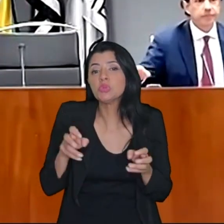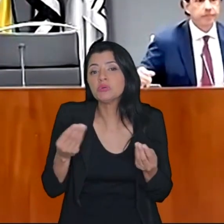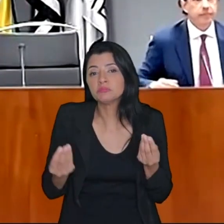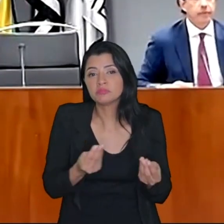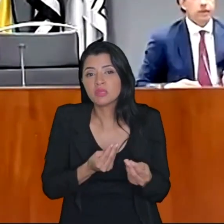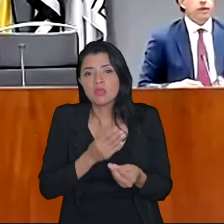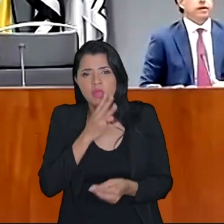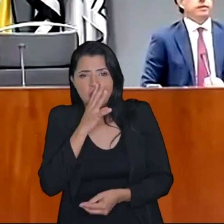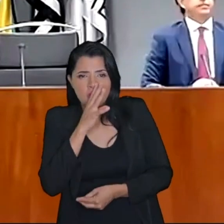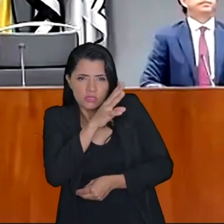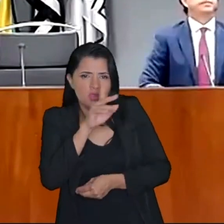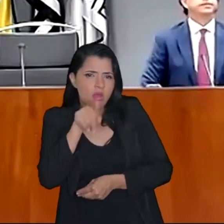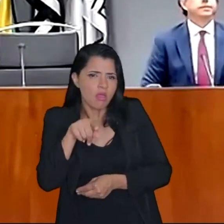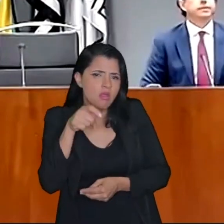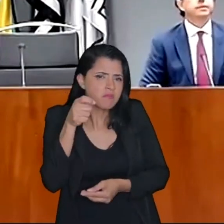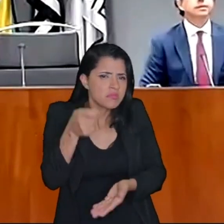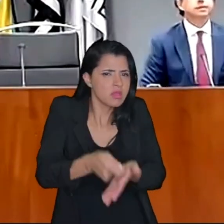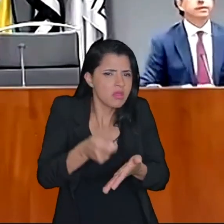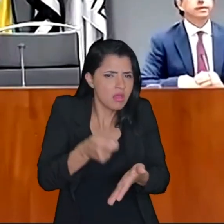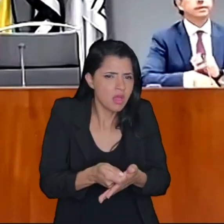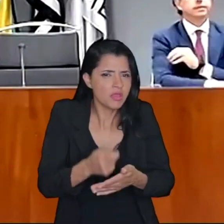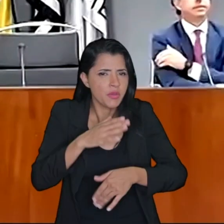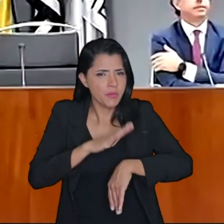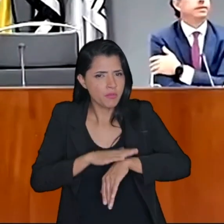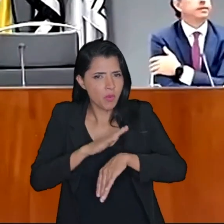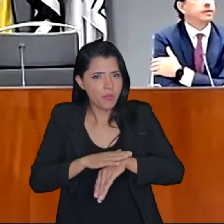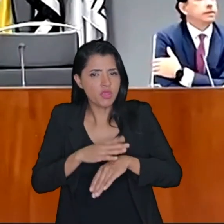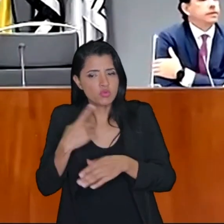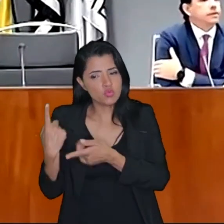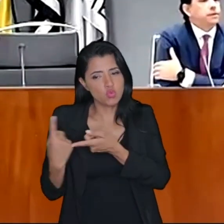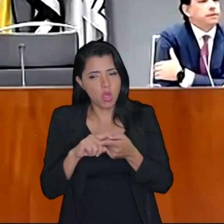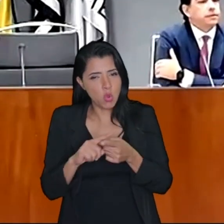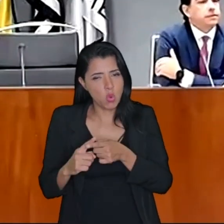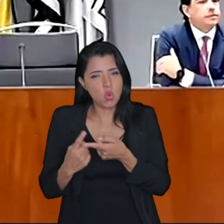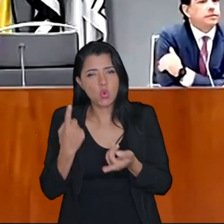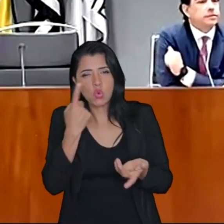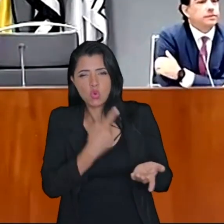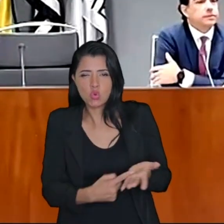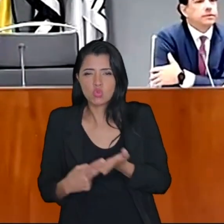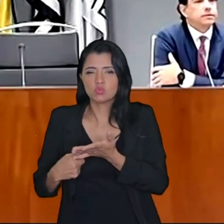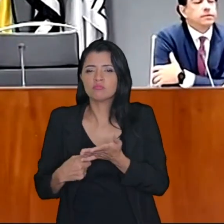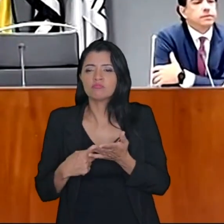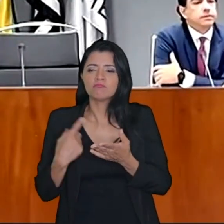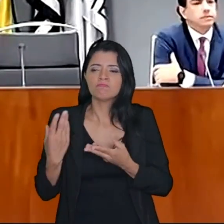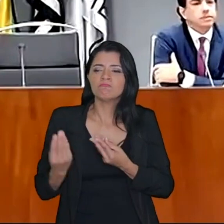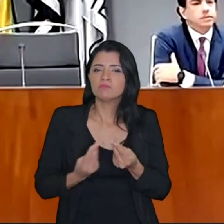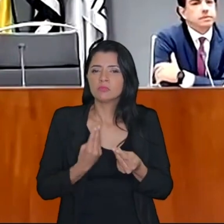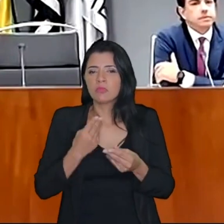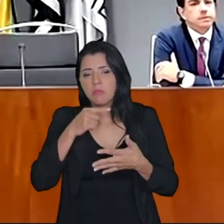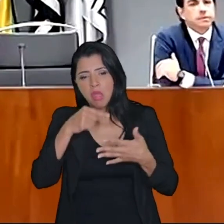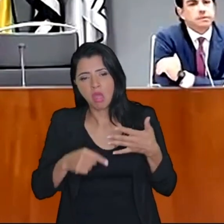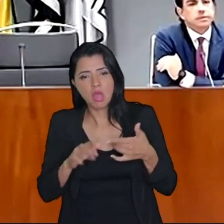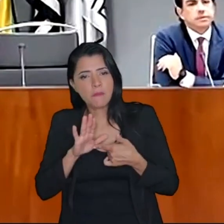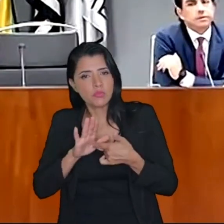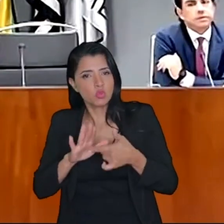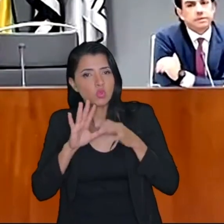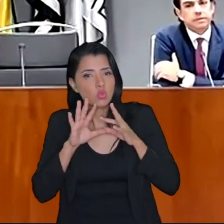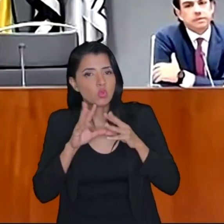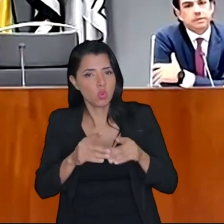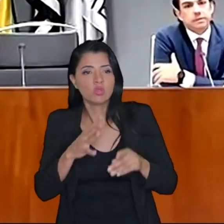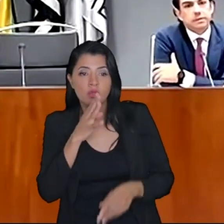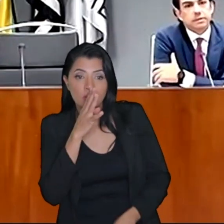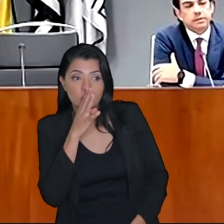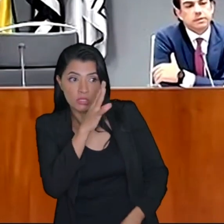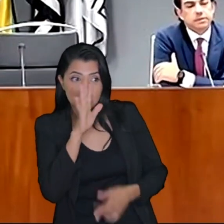a acusação é obrigada, quando no momento da celebração do acordo, nas tratativas, apresentar toda a acusação que ela tem, ou se ela